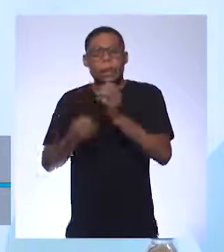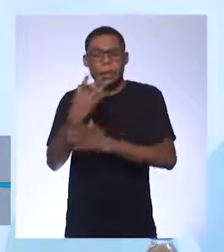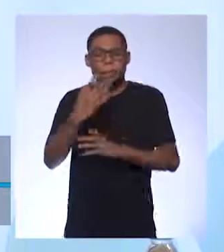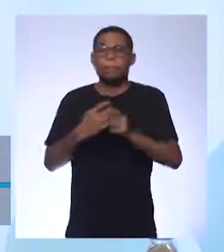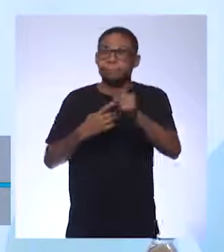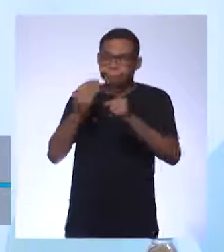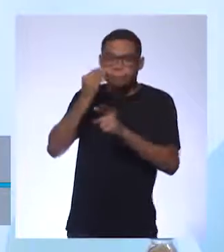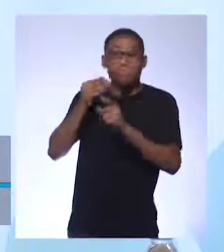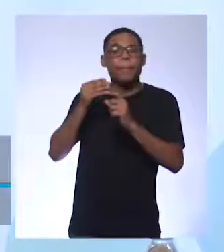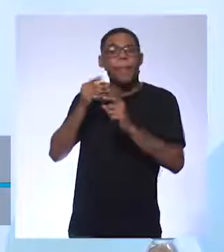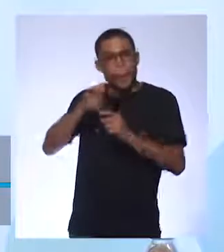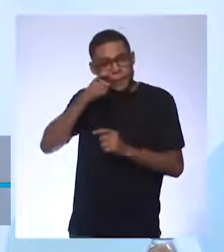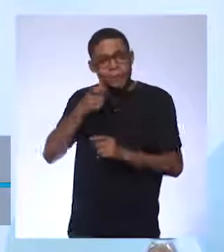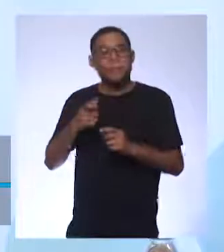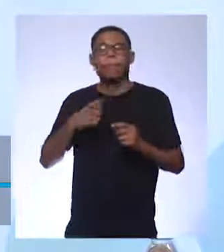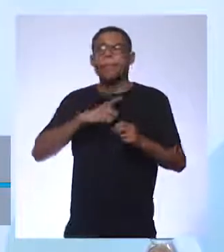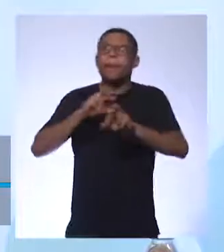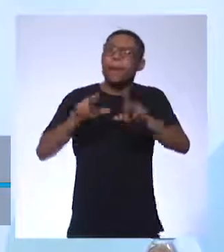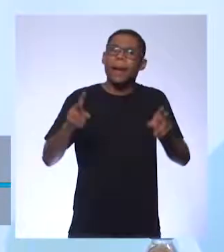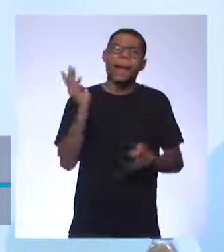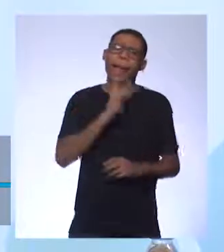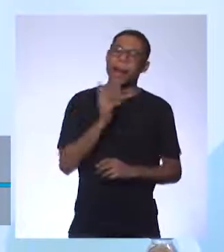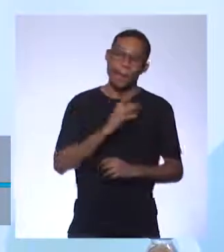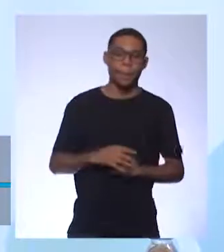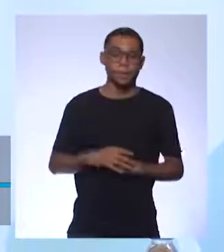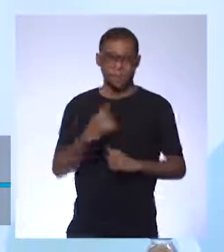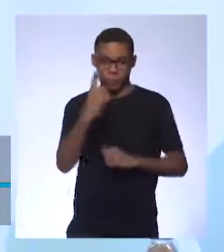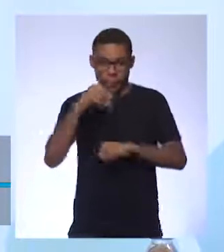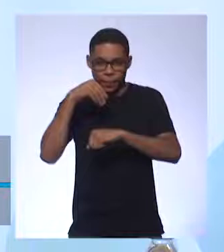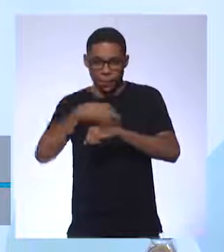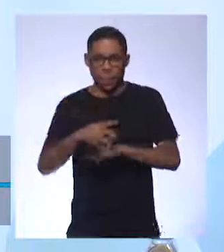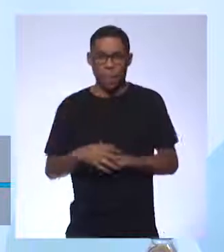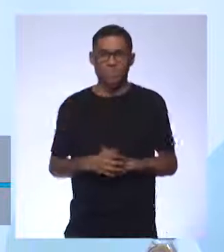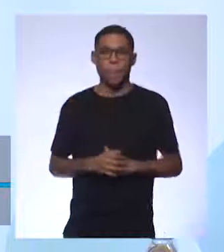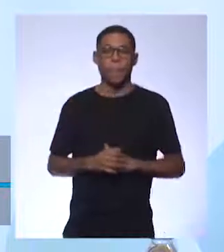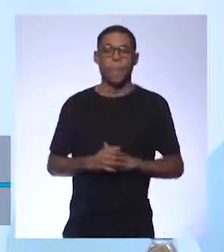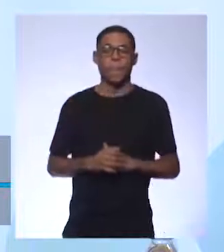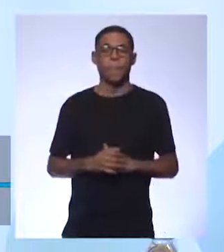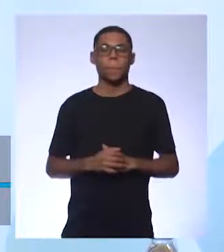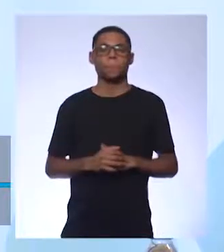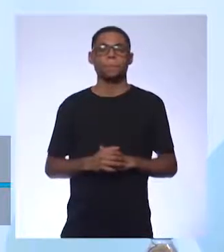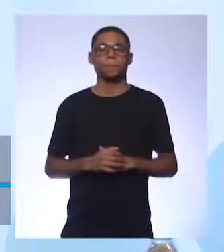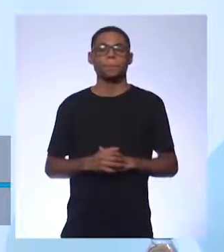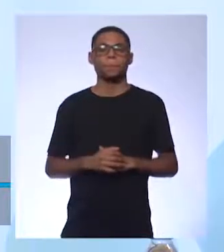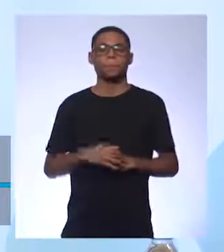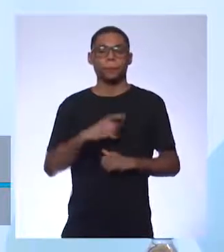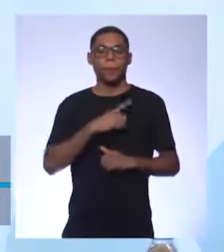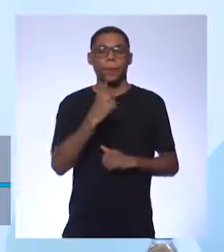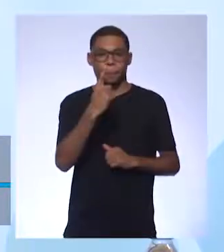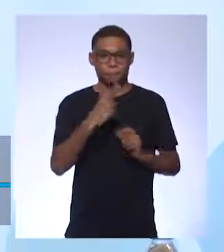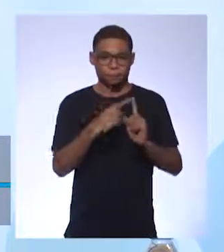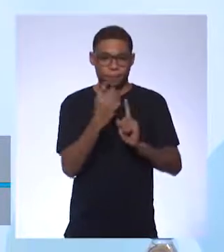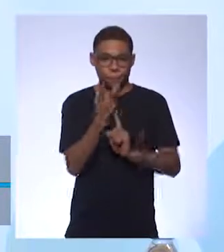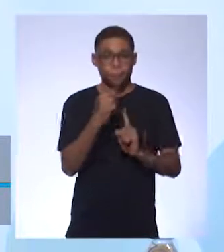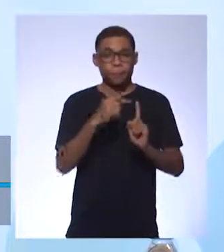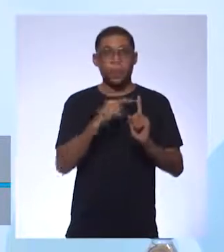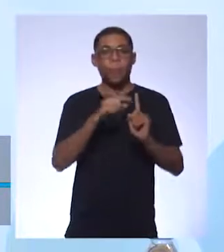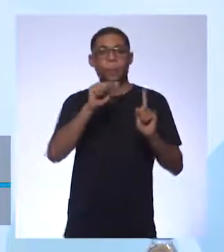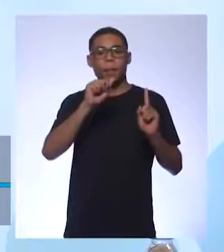cada coisa incrível. Uma dica que eu quero deixar para vocês, tem um artista chamado Alex